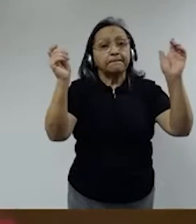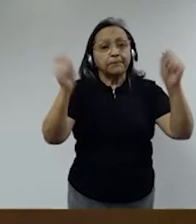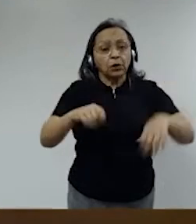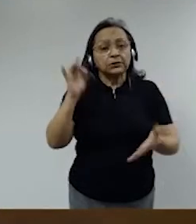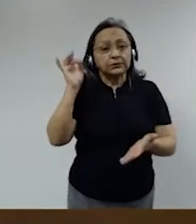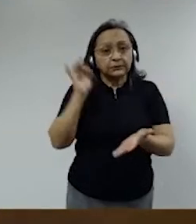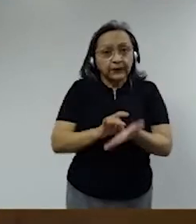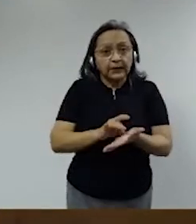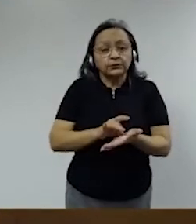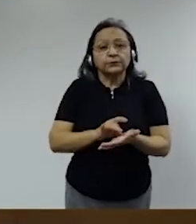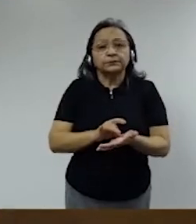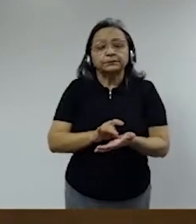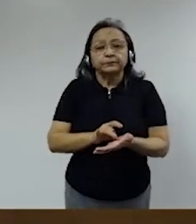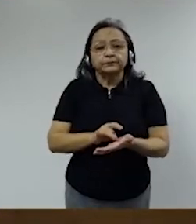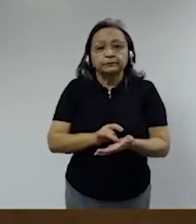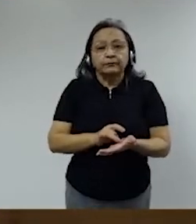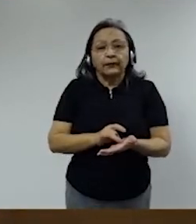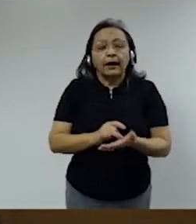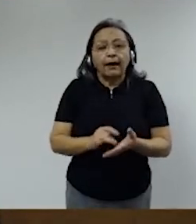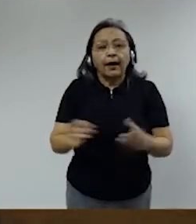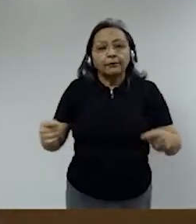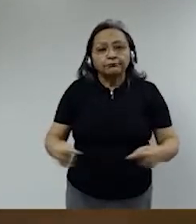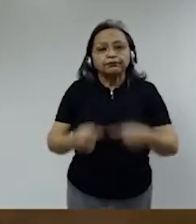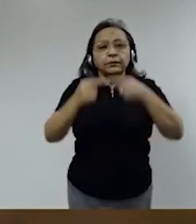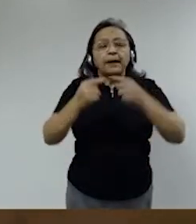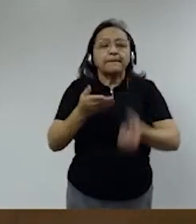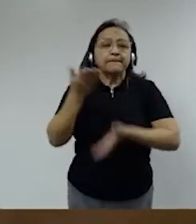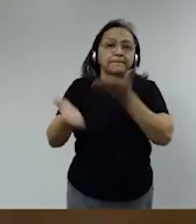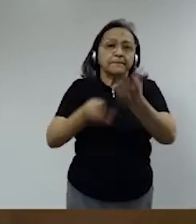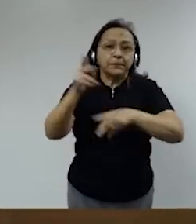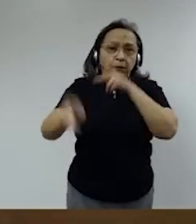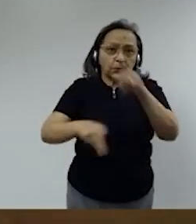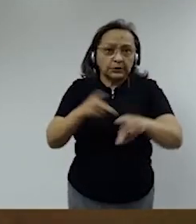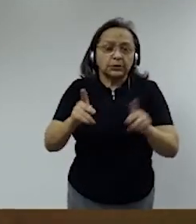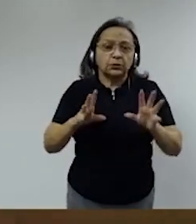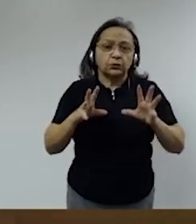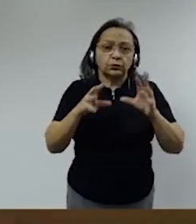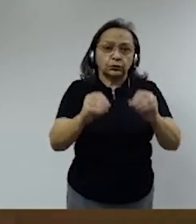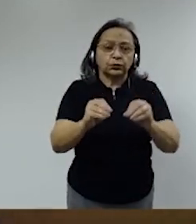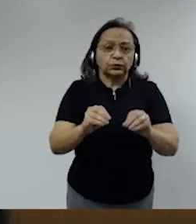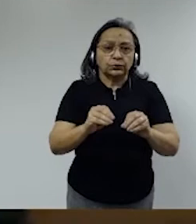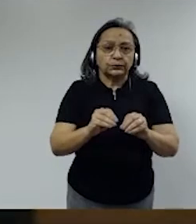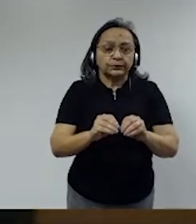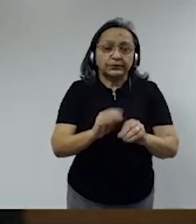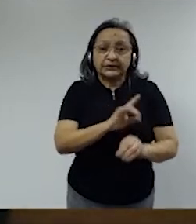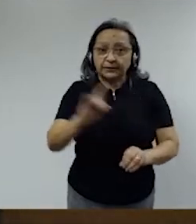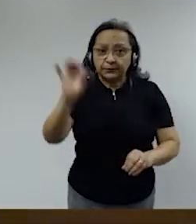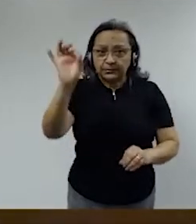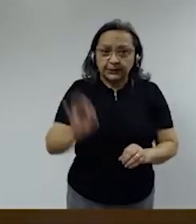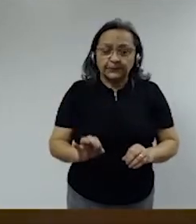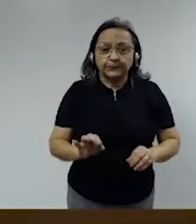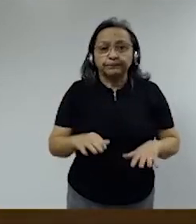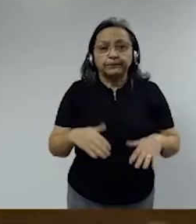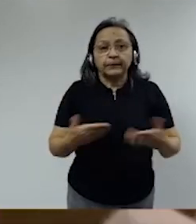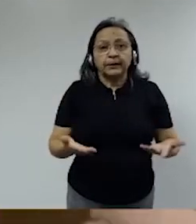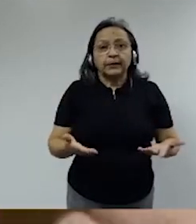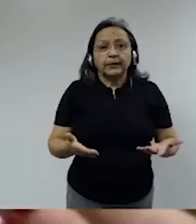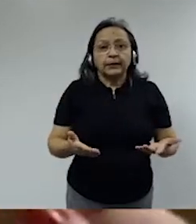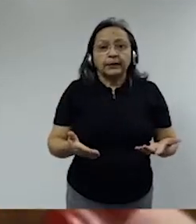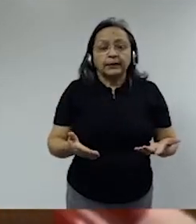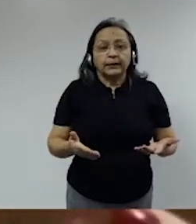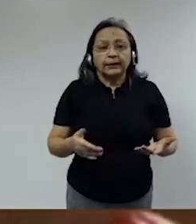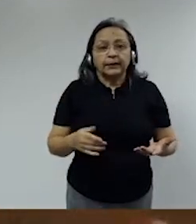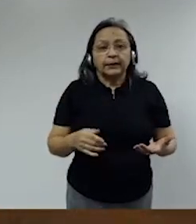venha de forma a atender a população como um todo. E quando a gente fala